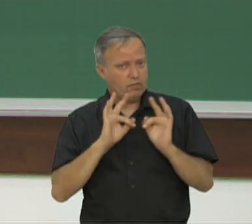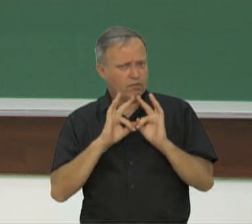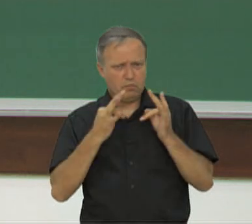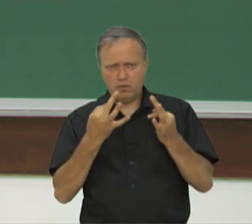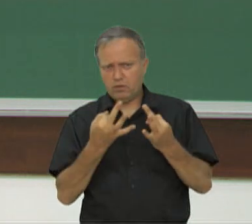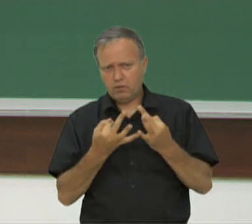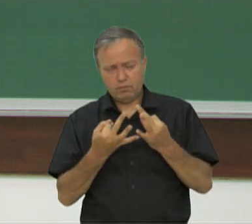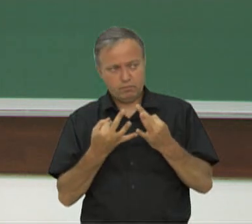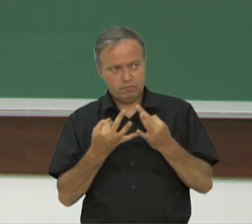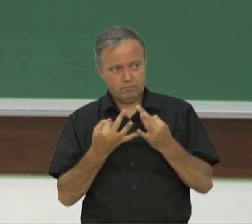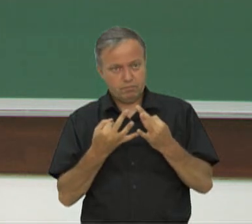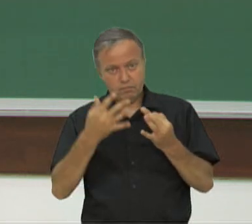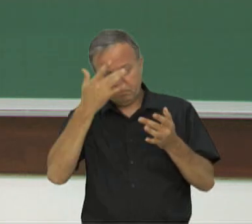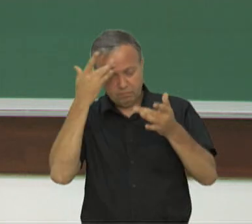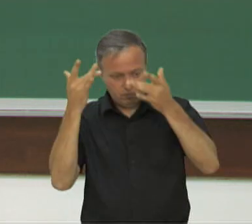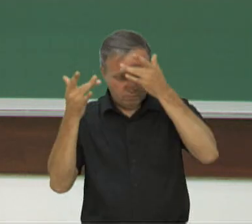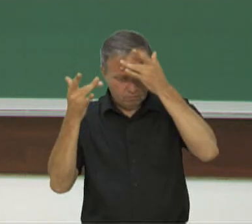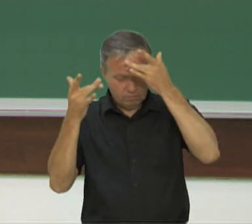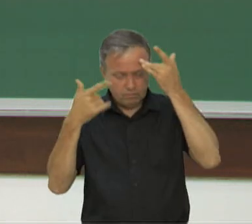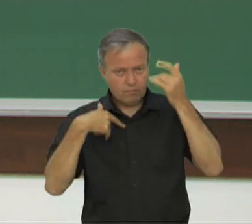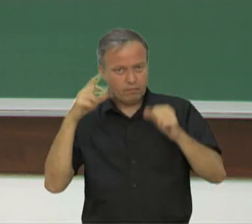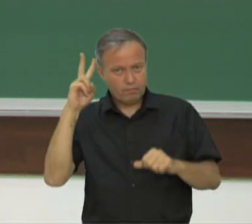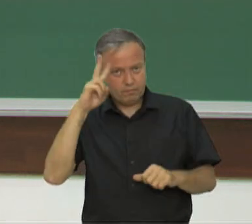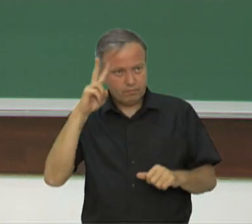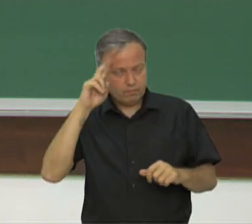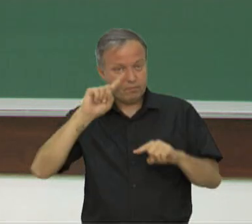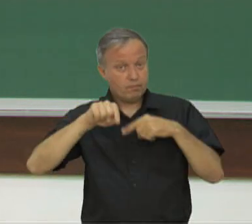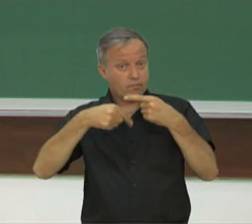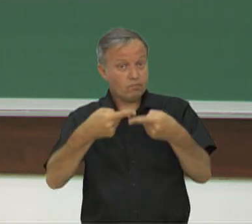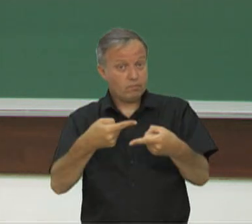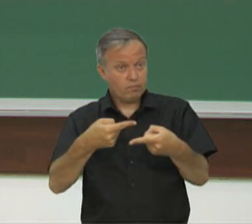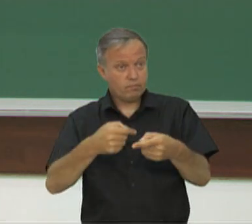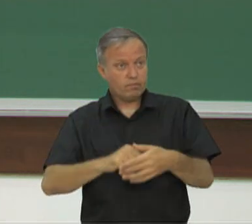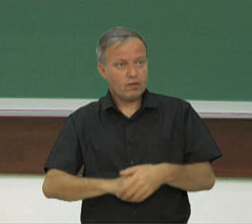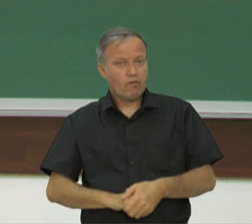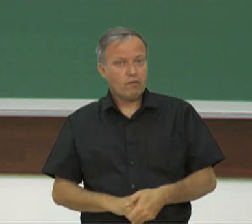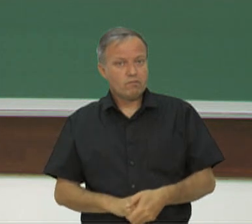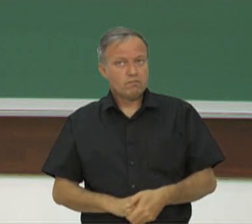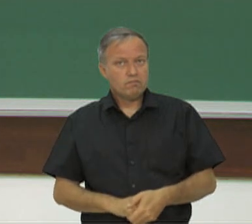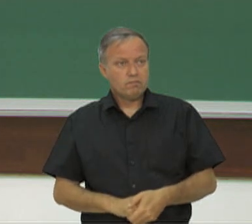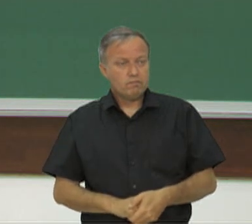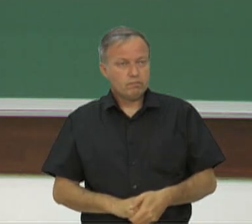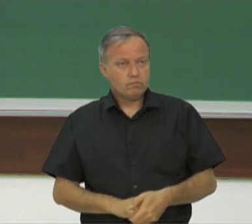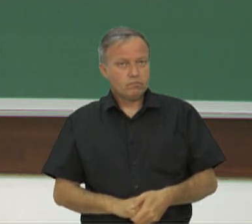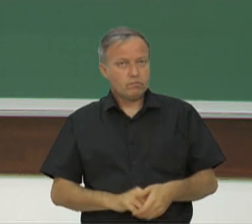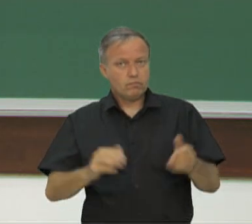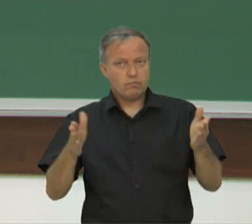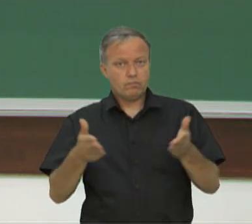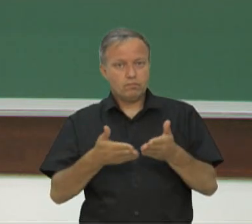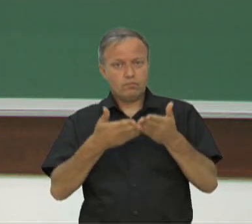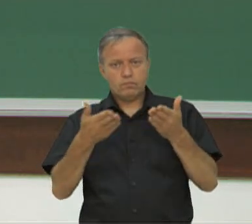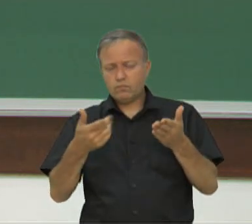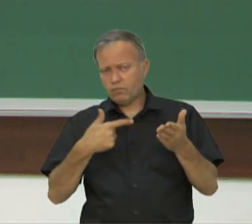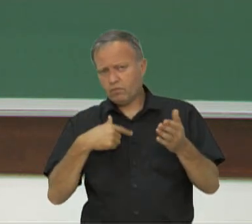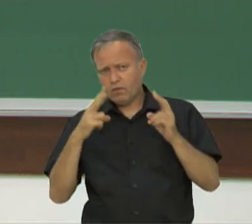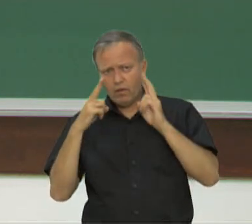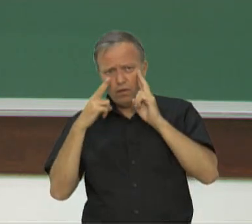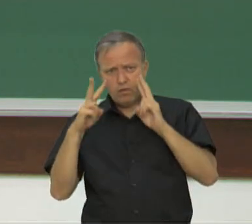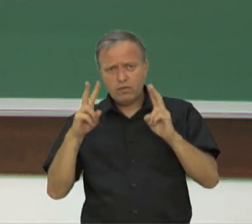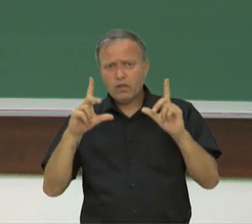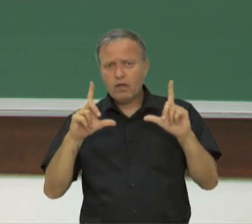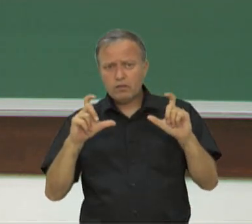família. Né? Registra as pessoas para a gente lembrar depois, né? Então, quando se registra essas